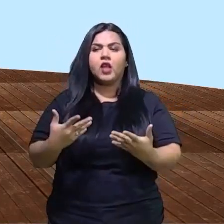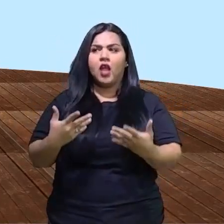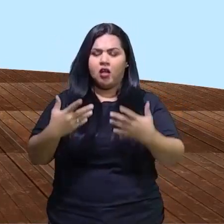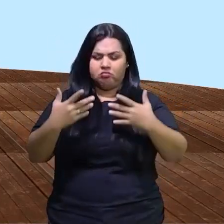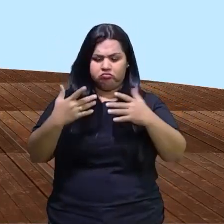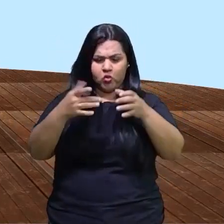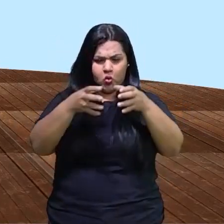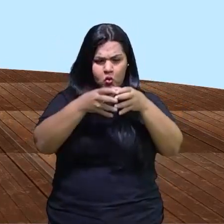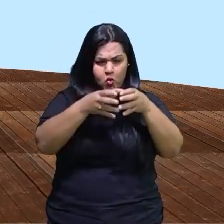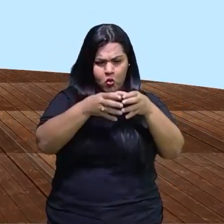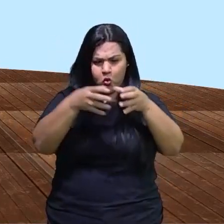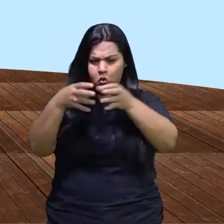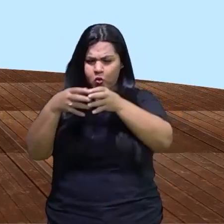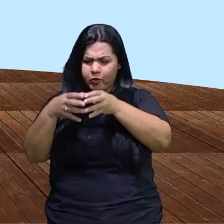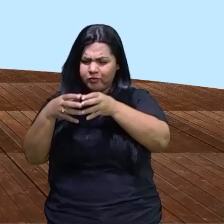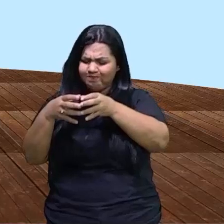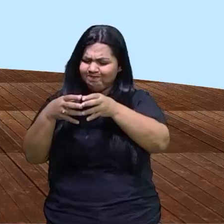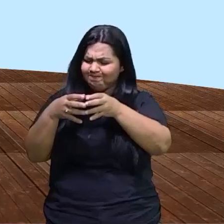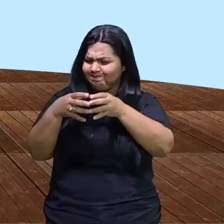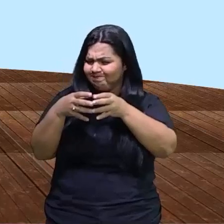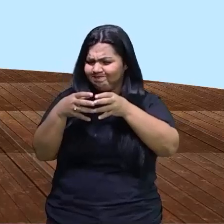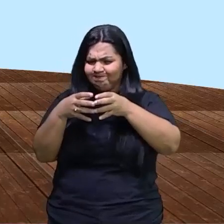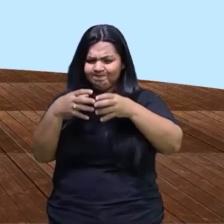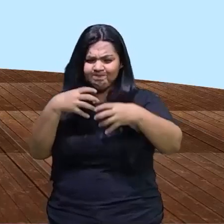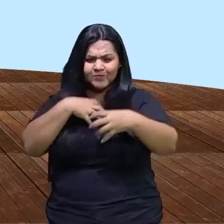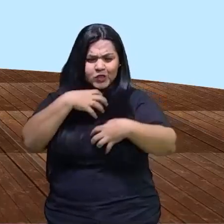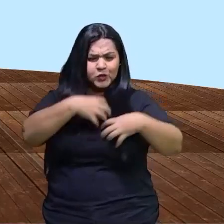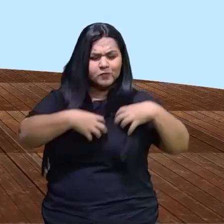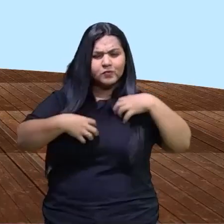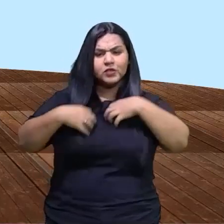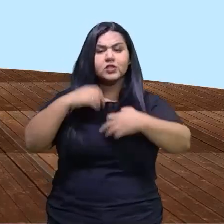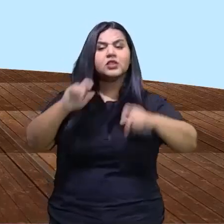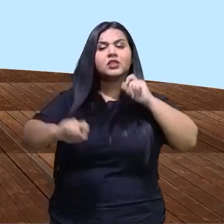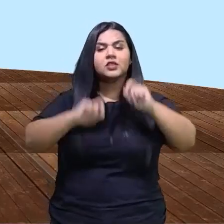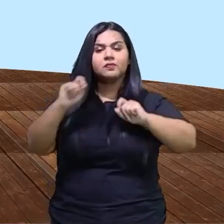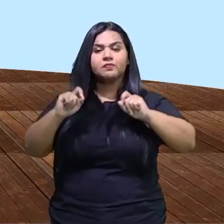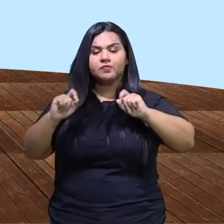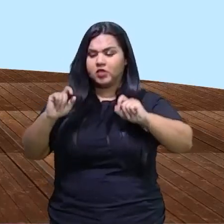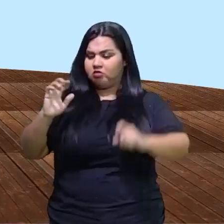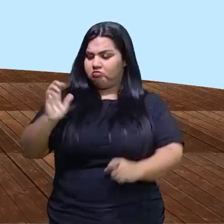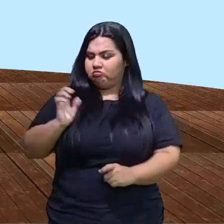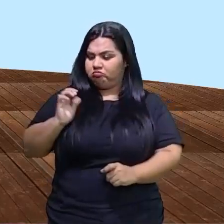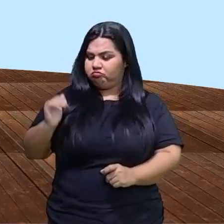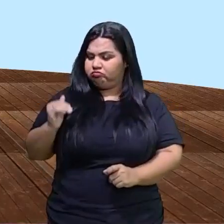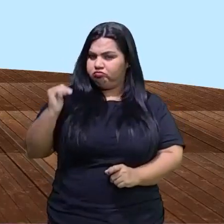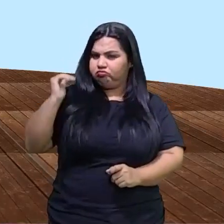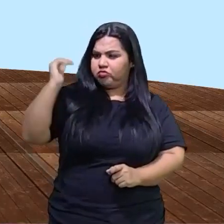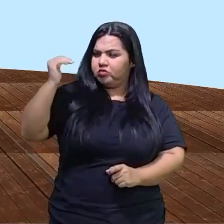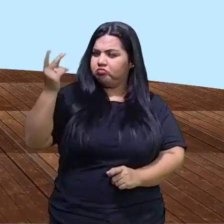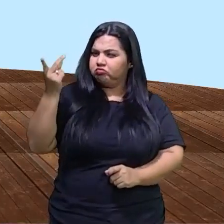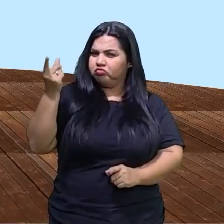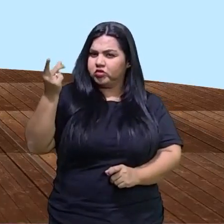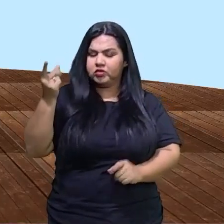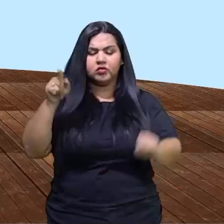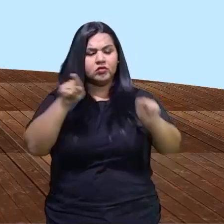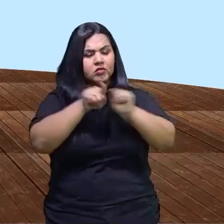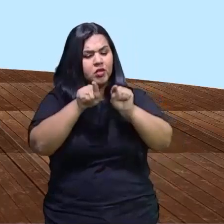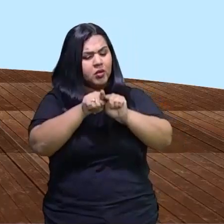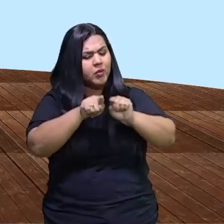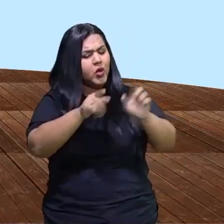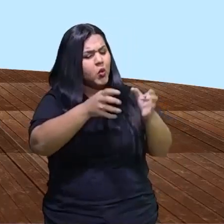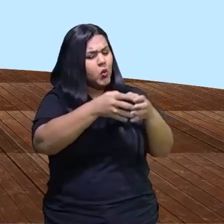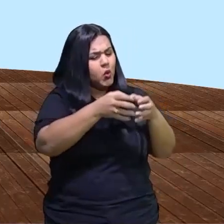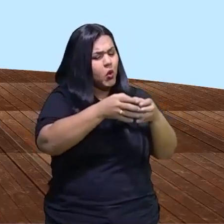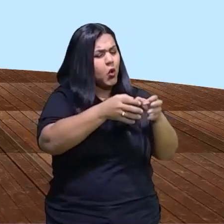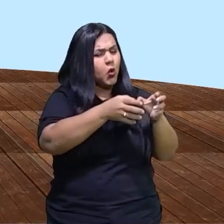se sentir violados, com direitos violados. Quem era? Era a elite, que tinha grana, e os indígenas, aquele pessoal